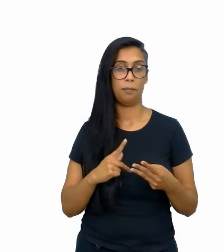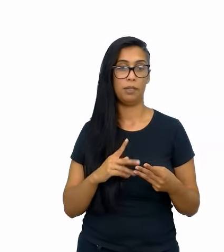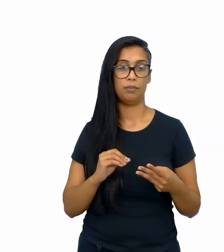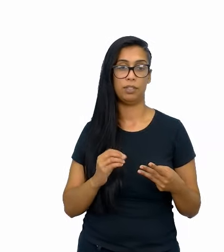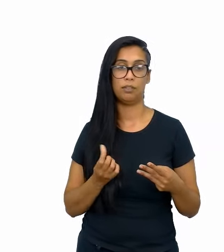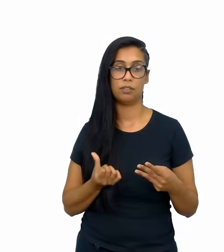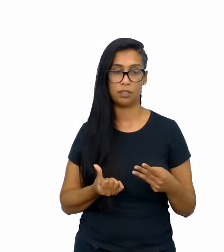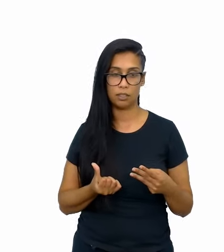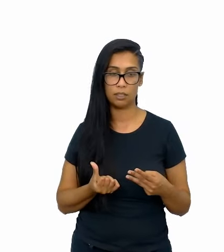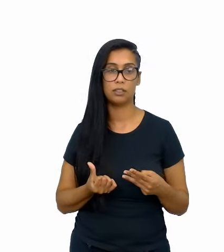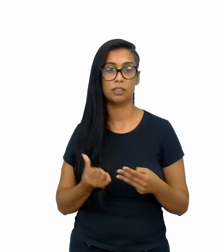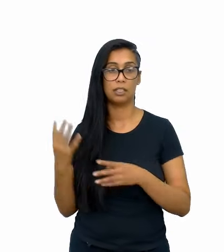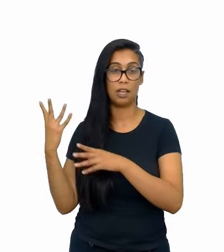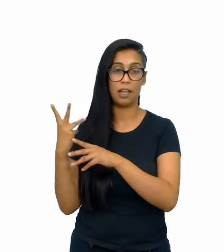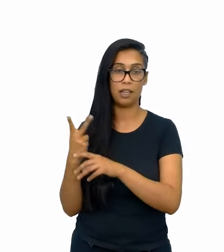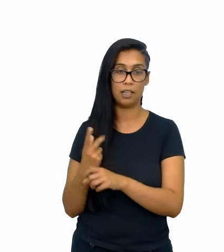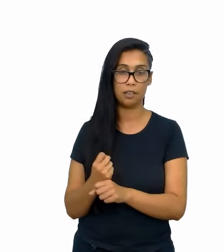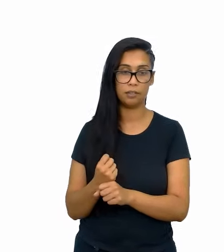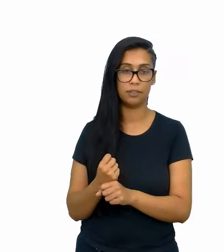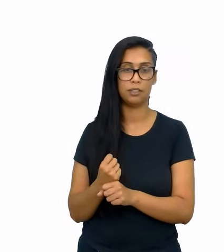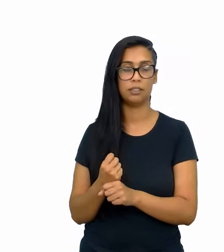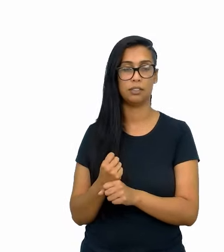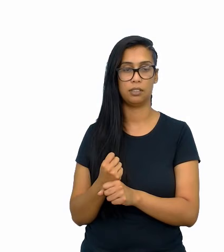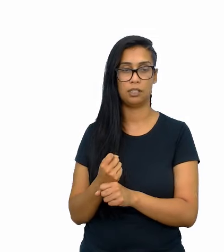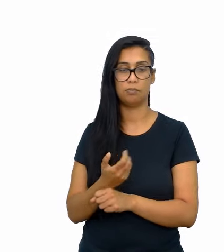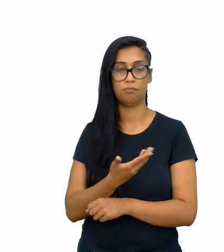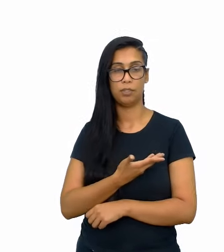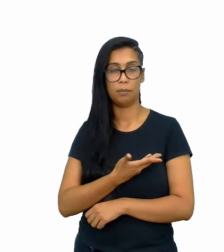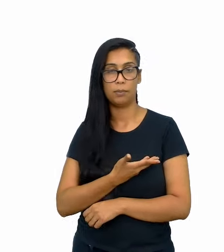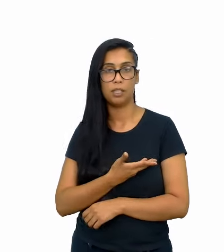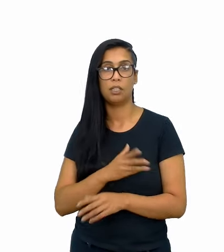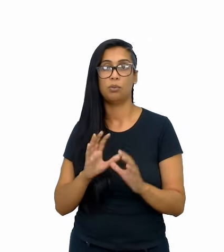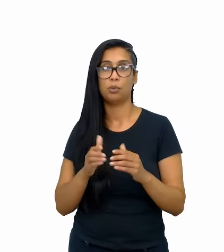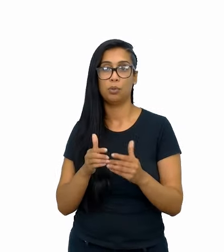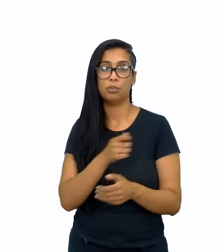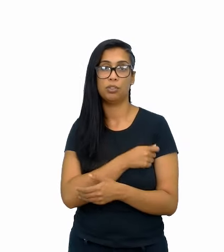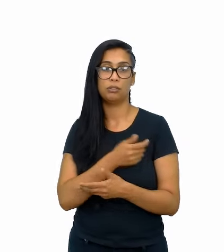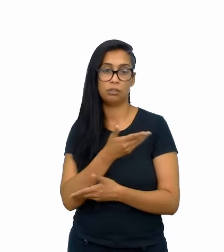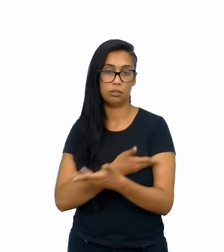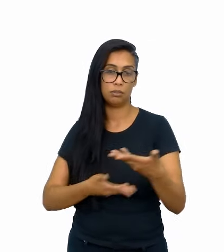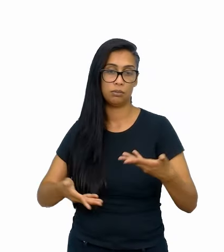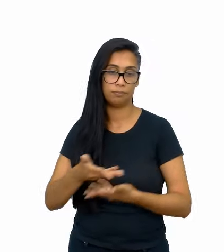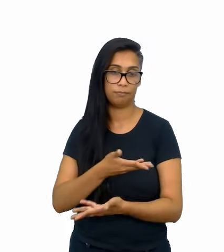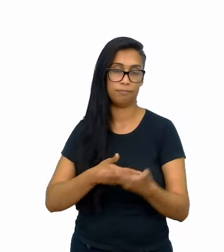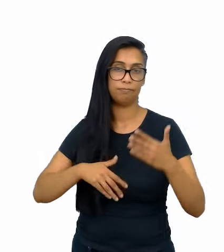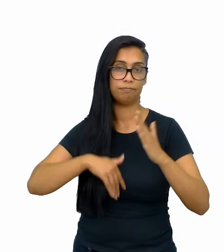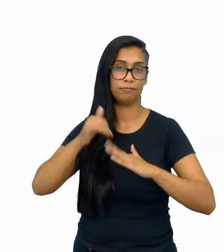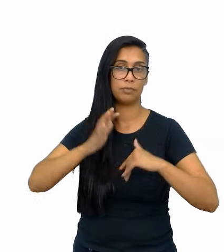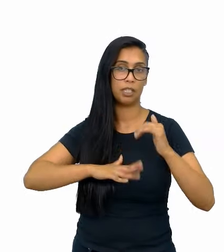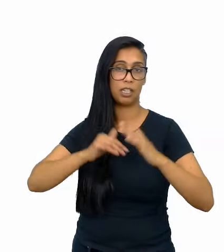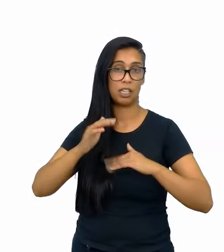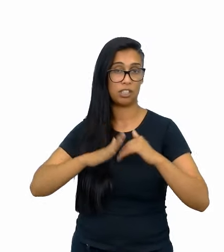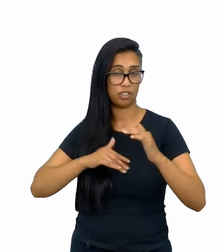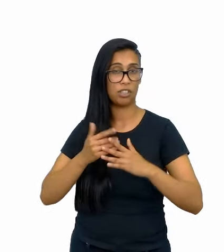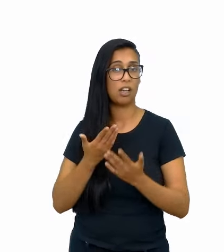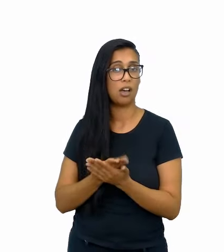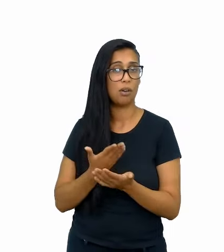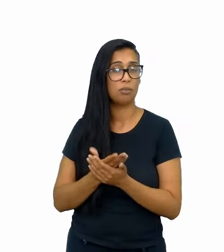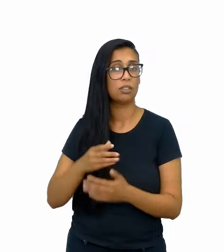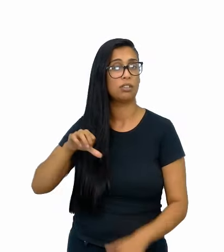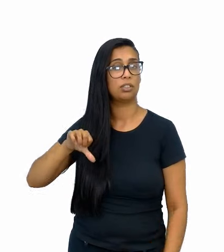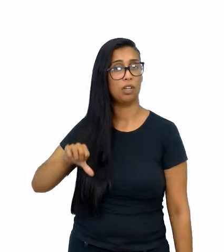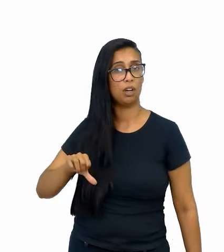ano de língua portuguesa número 6. Quando nós vemos as habilidades envolvidas na aula 9, nós percebemos que todas